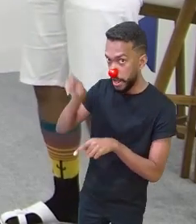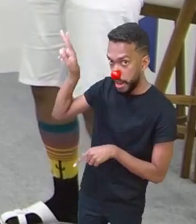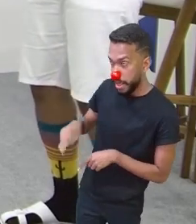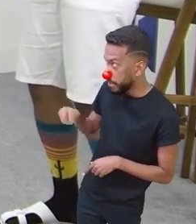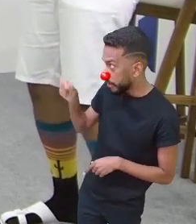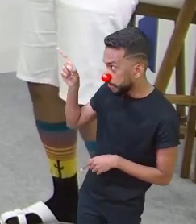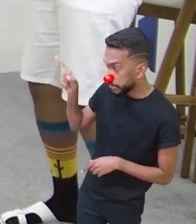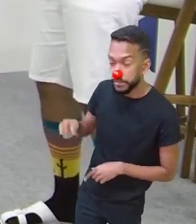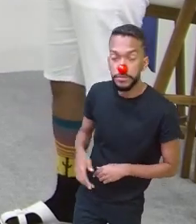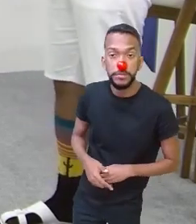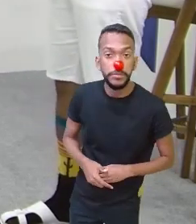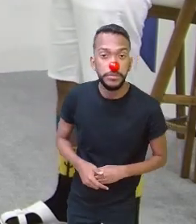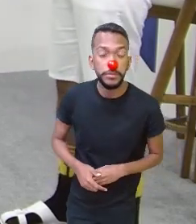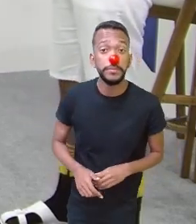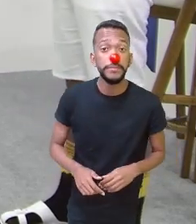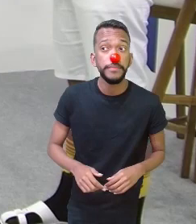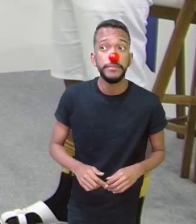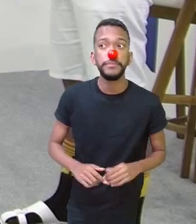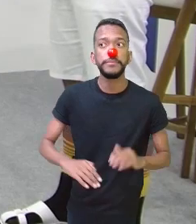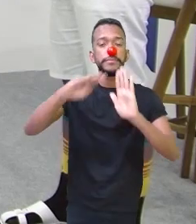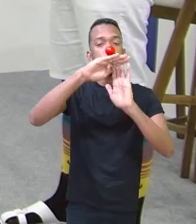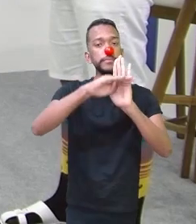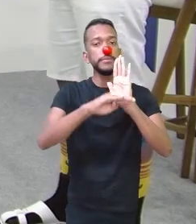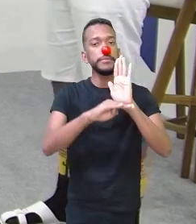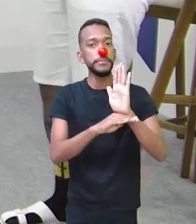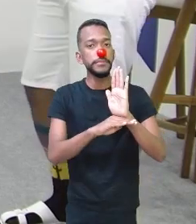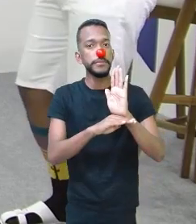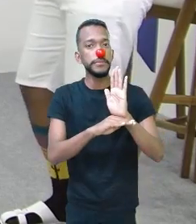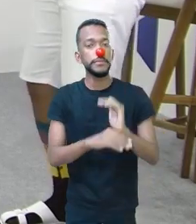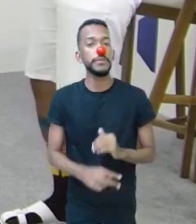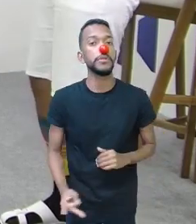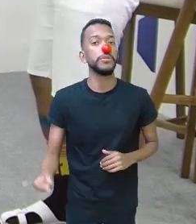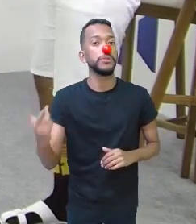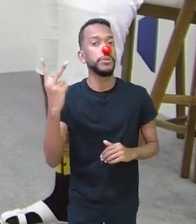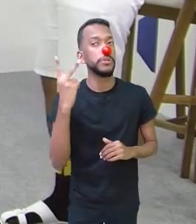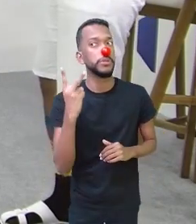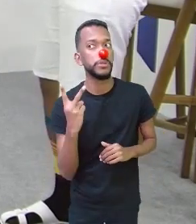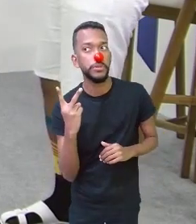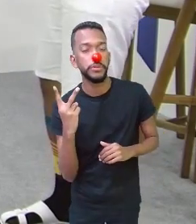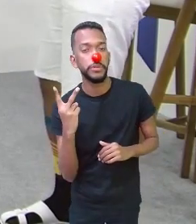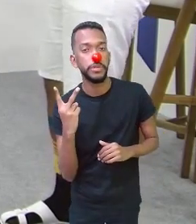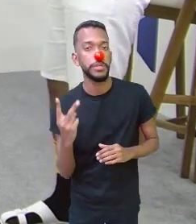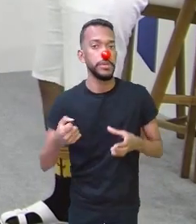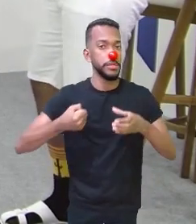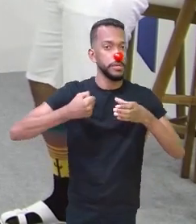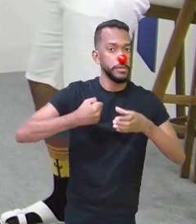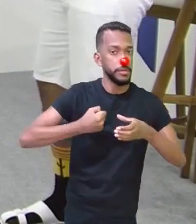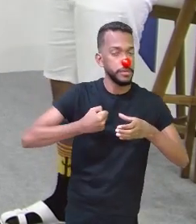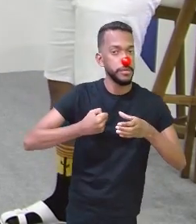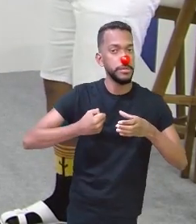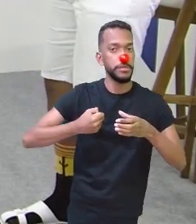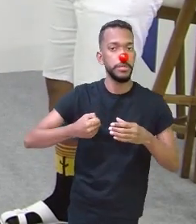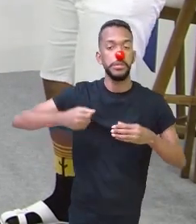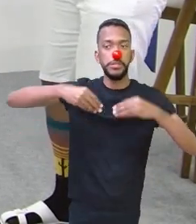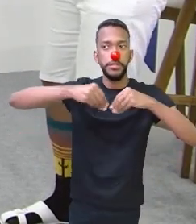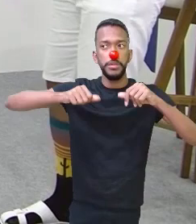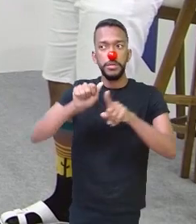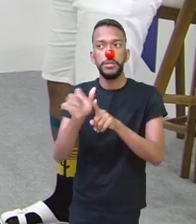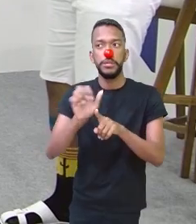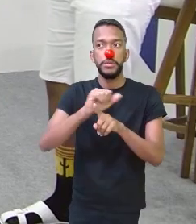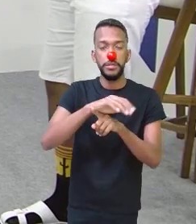ano? Bora lá. Ingredientes. 2 xícaras de farinha de trigo. 1